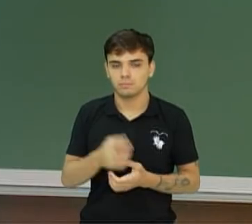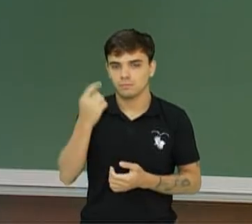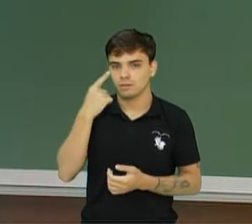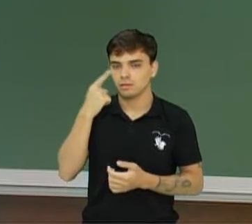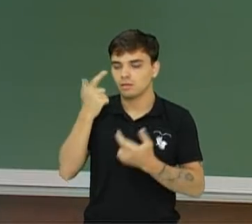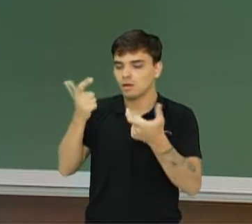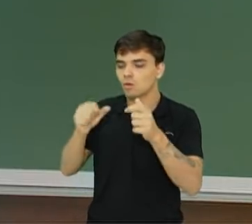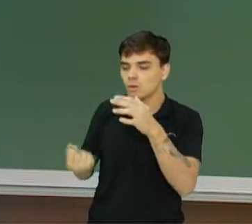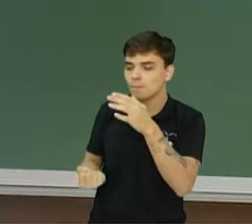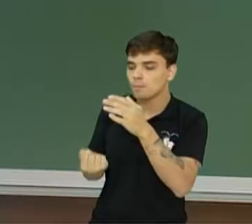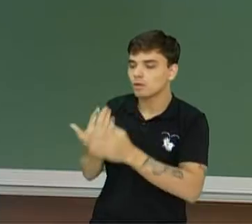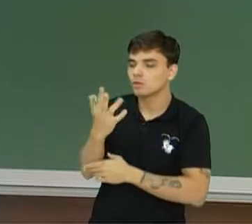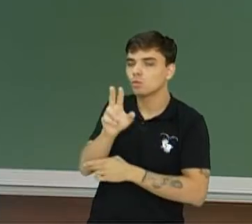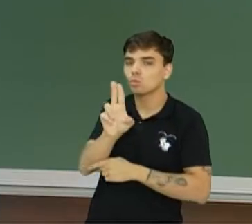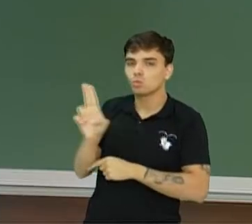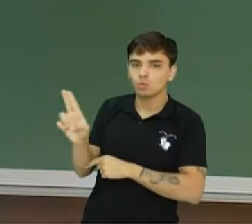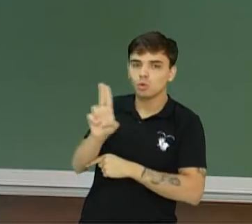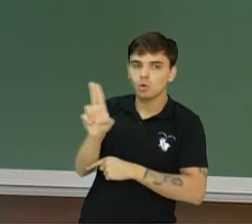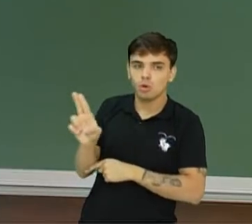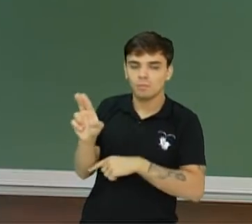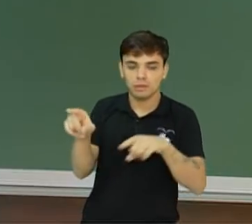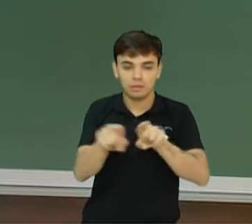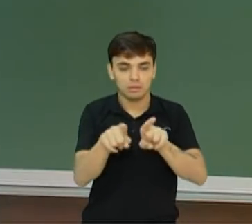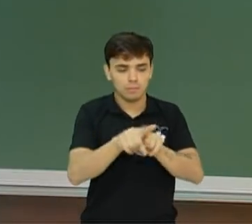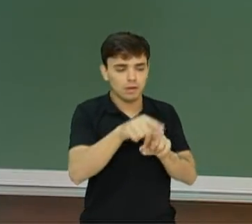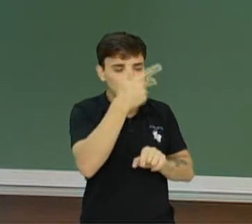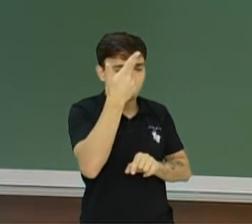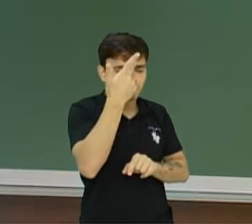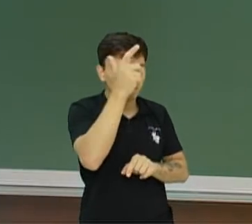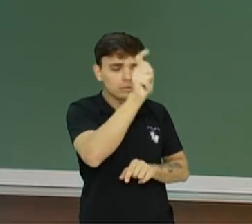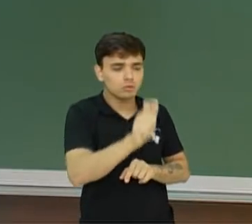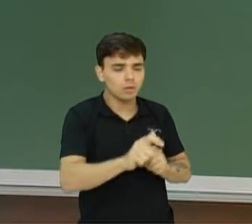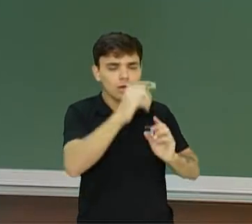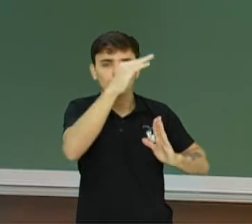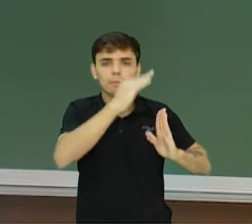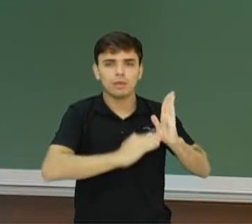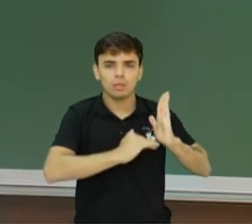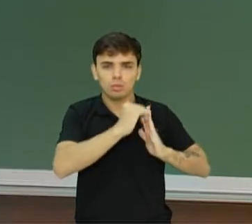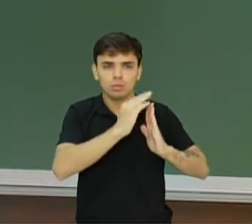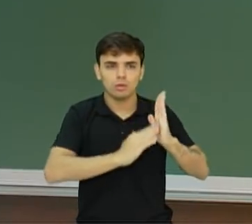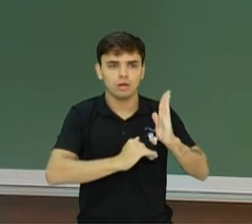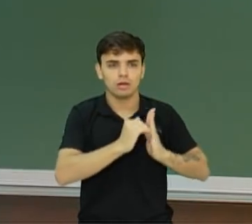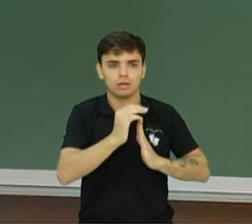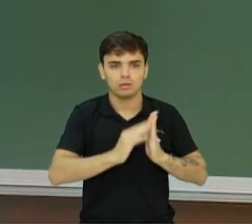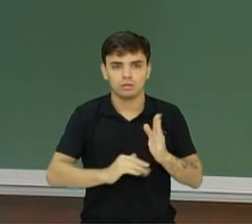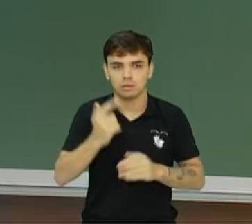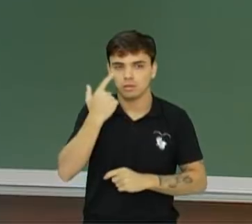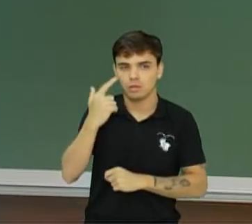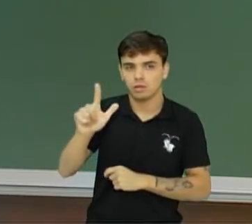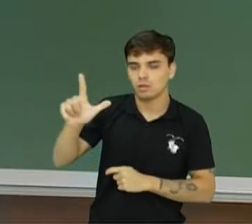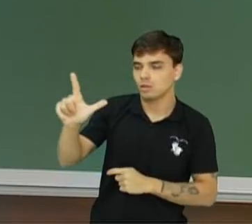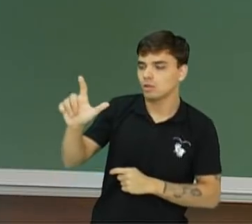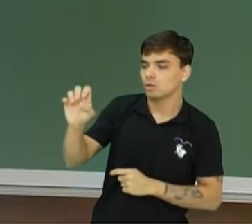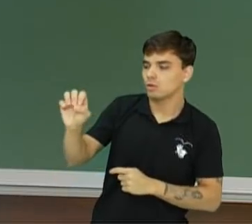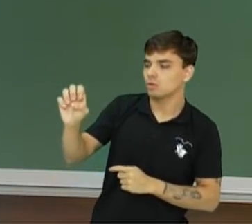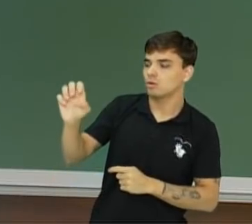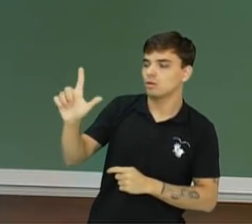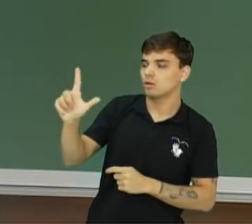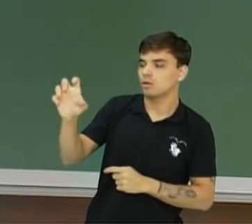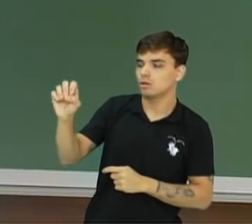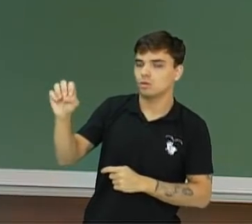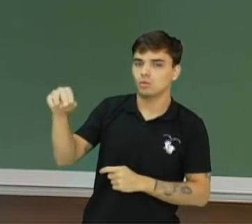dela, de onde vem o nome, quem pintou, olha lá, ó, panel by Leonardo da Vinci.